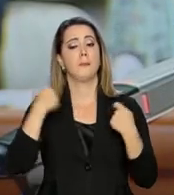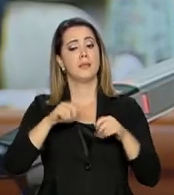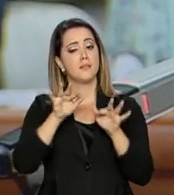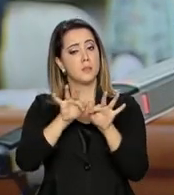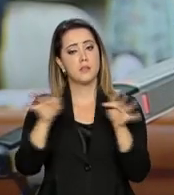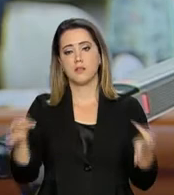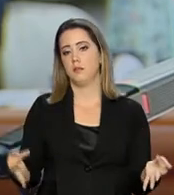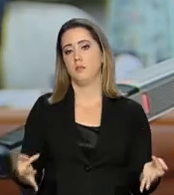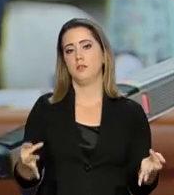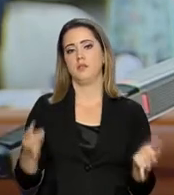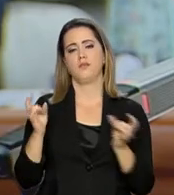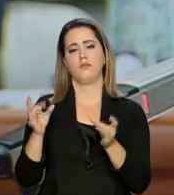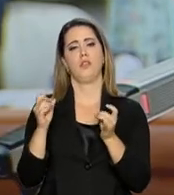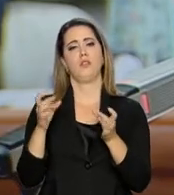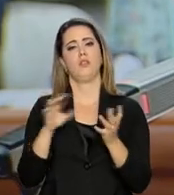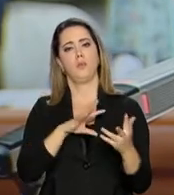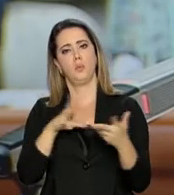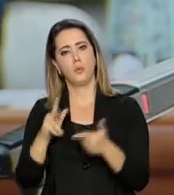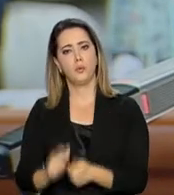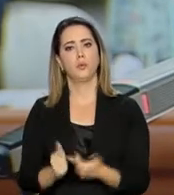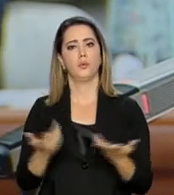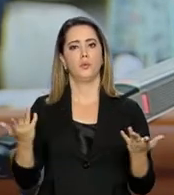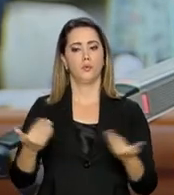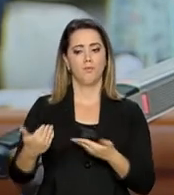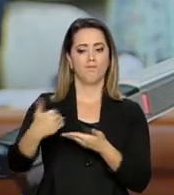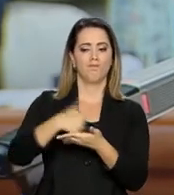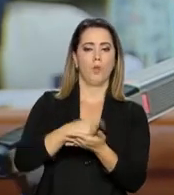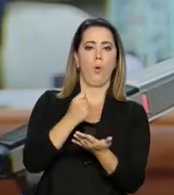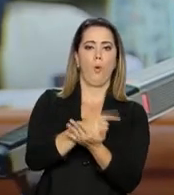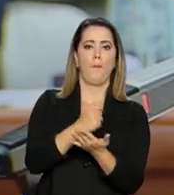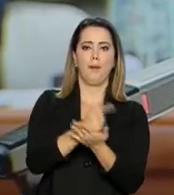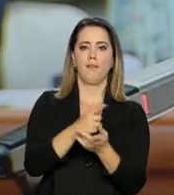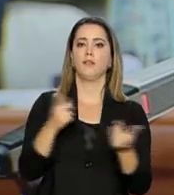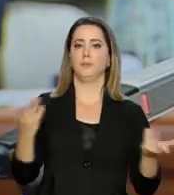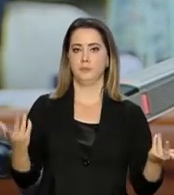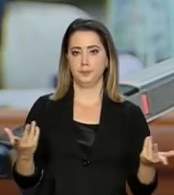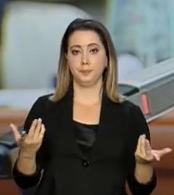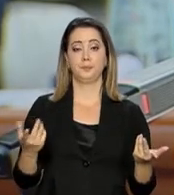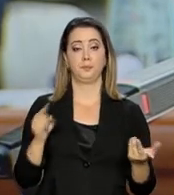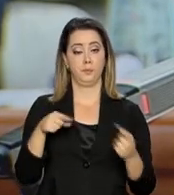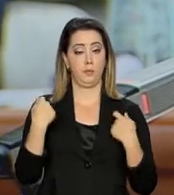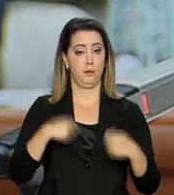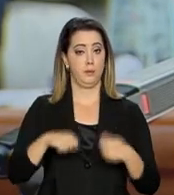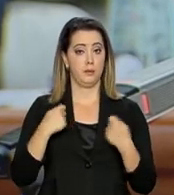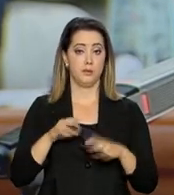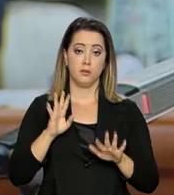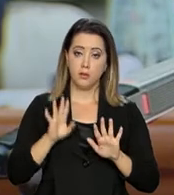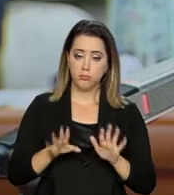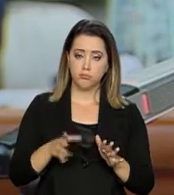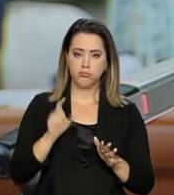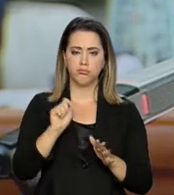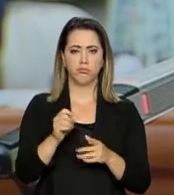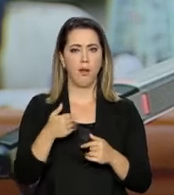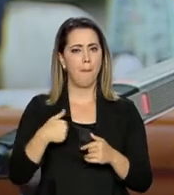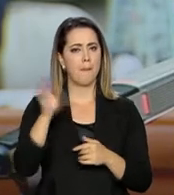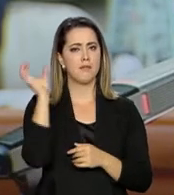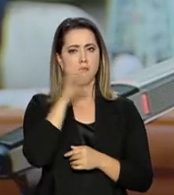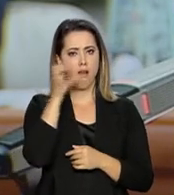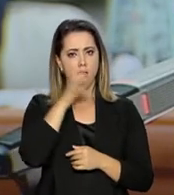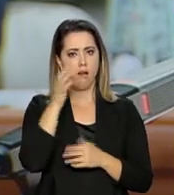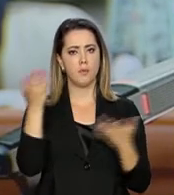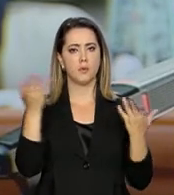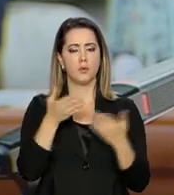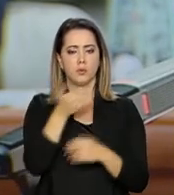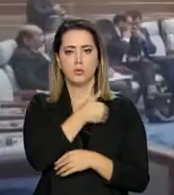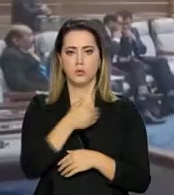de exportação importação precisamos talvez dar mais agilidade aos trâmites